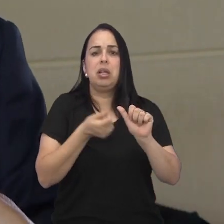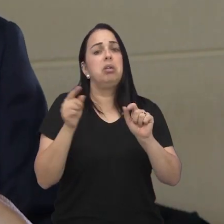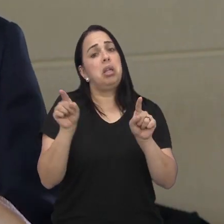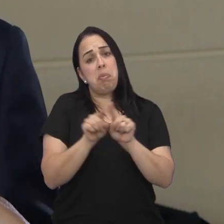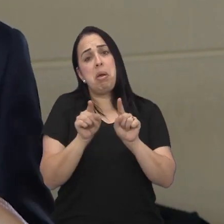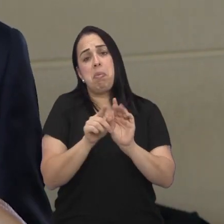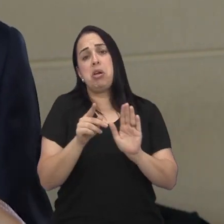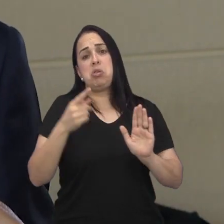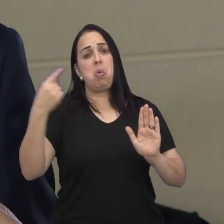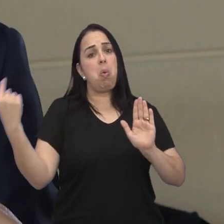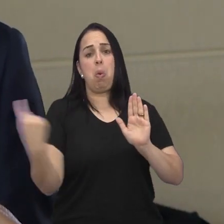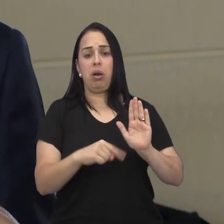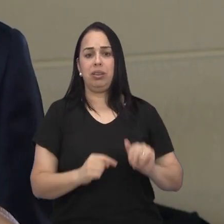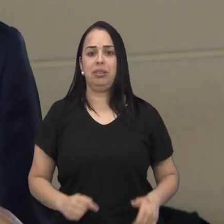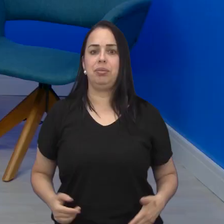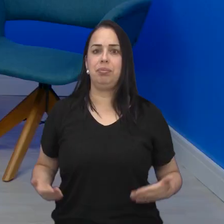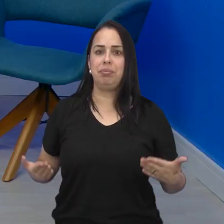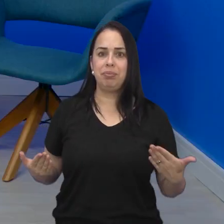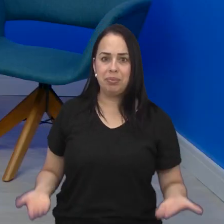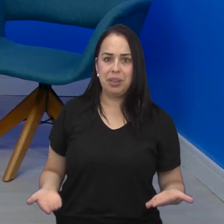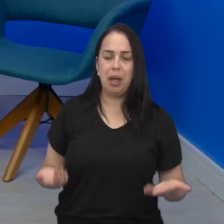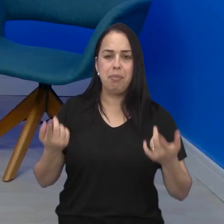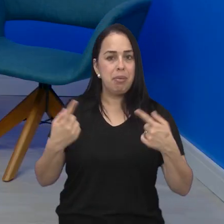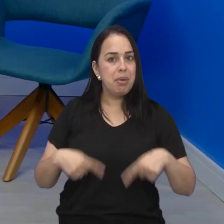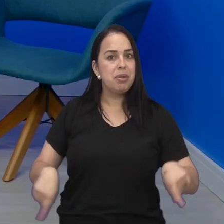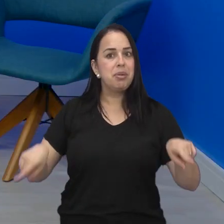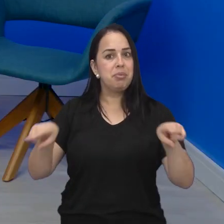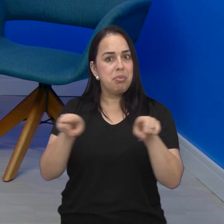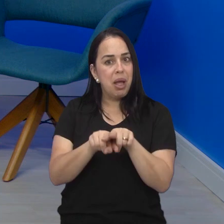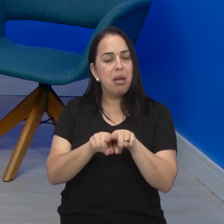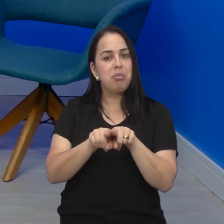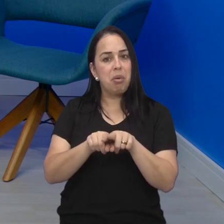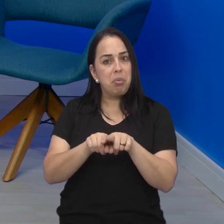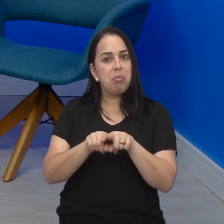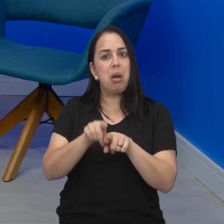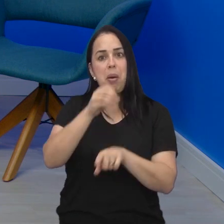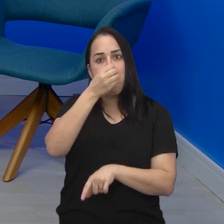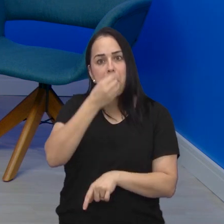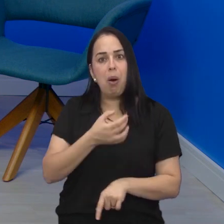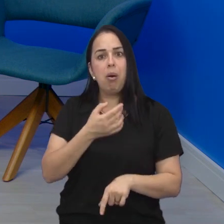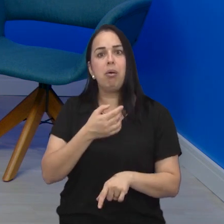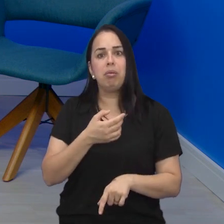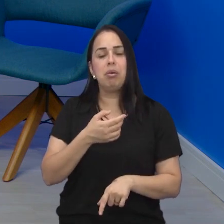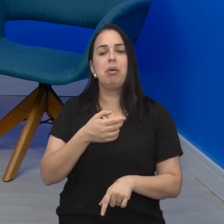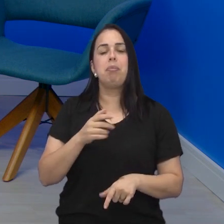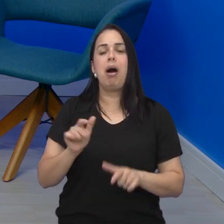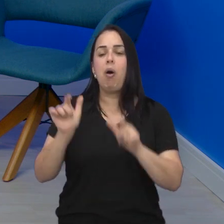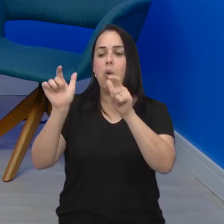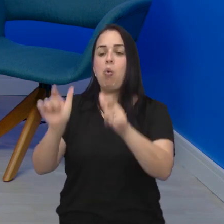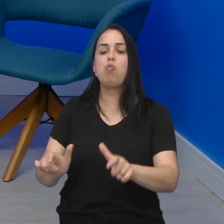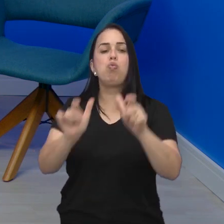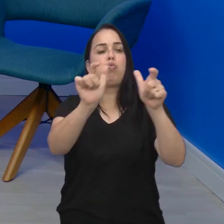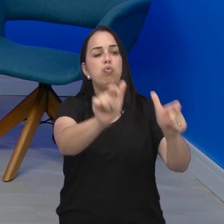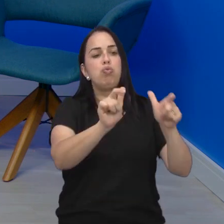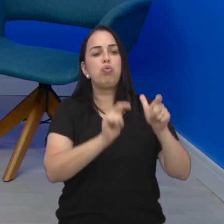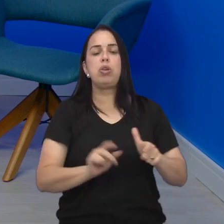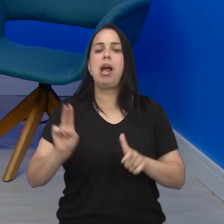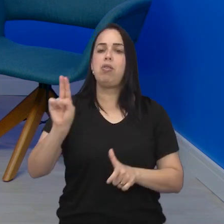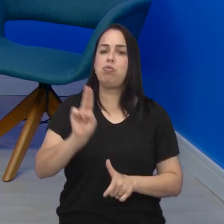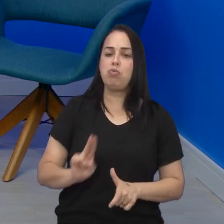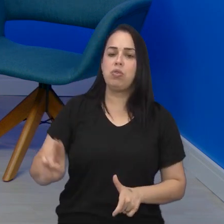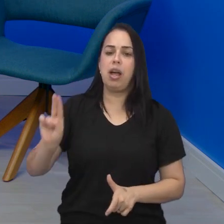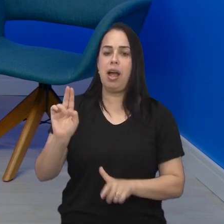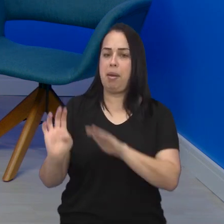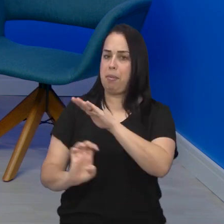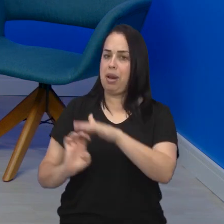se colocando contra o que se pretende fazer. Olha aí, essas parcerias são uma possibilidade de otimizar os espaços e serviços